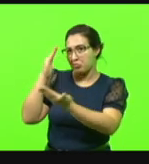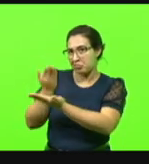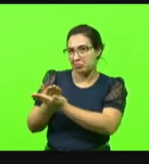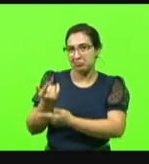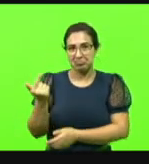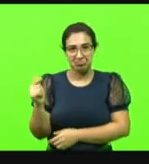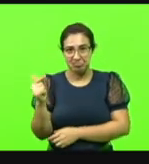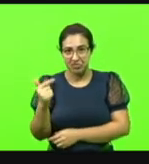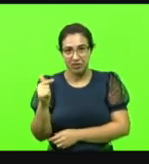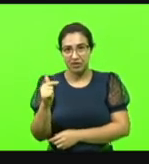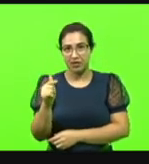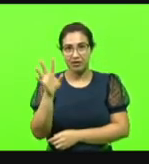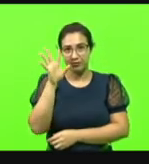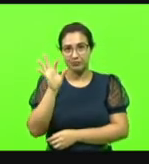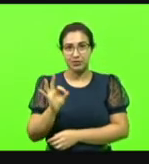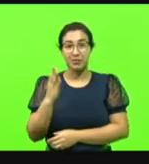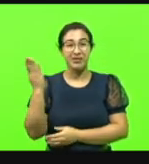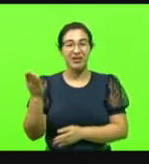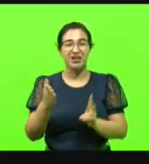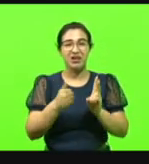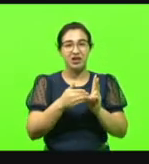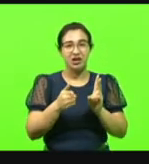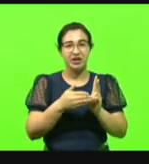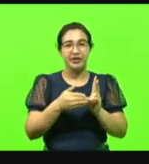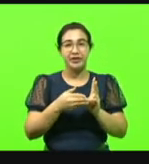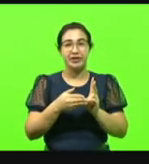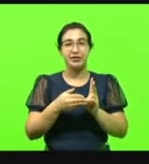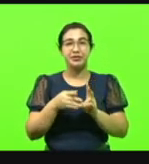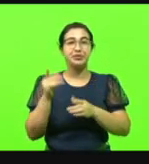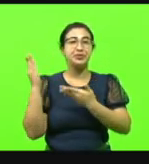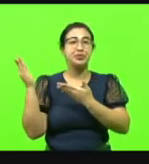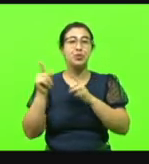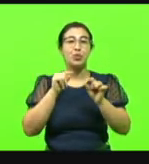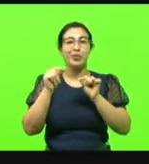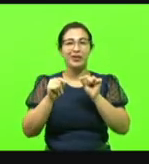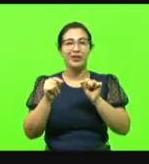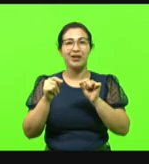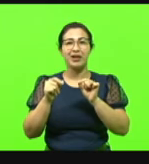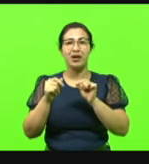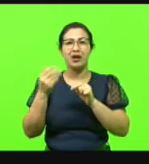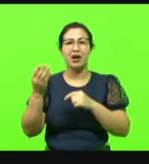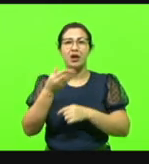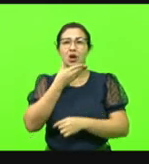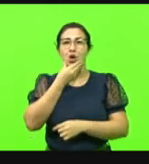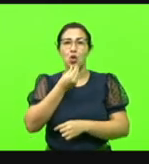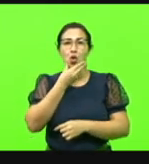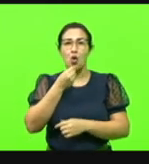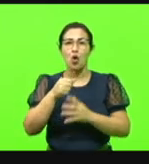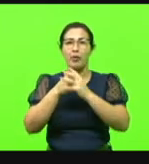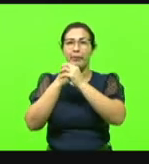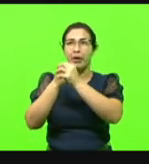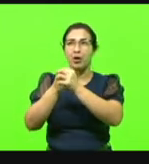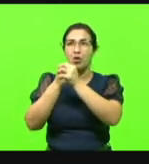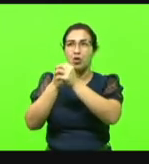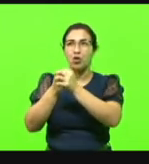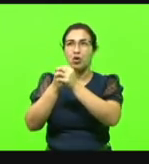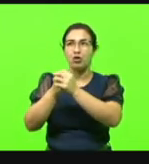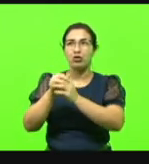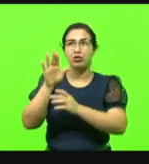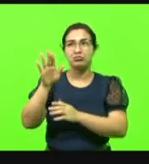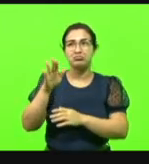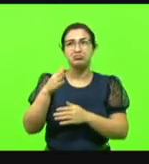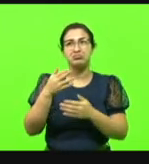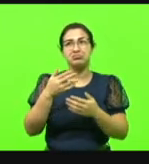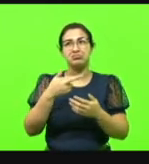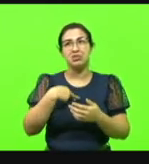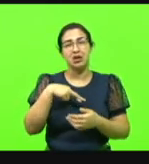sabem o que é, aquele índio ali está recebendo uma oração de alguma religião. E é isso